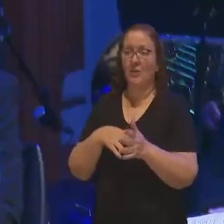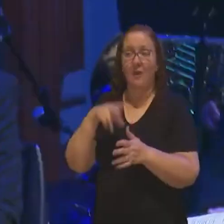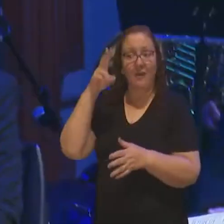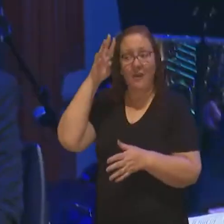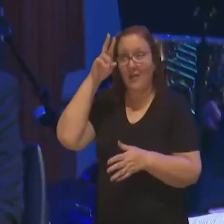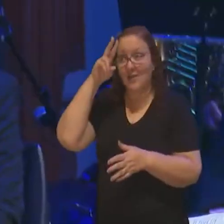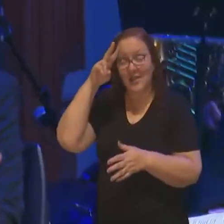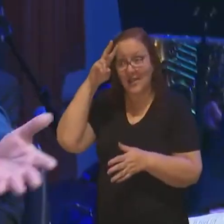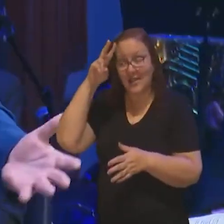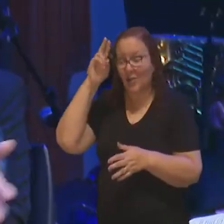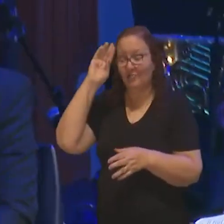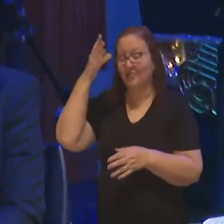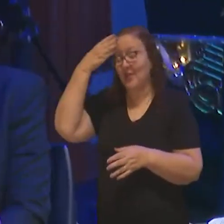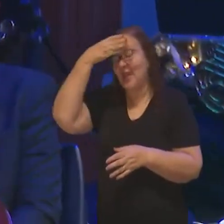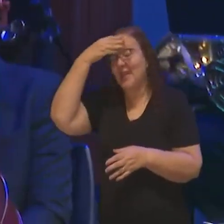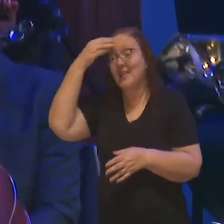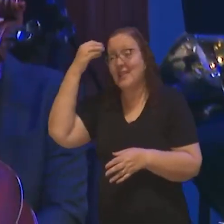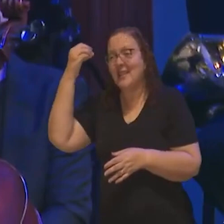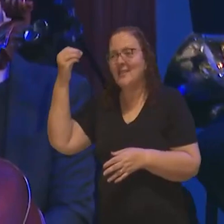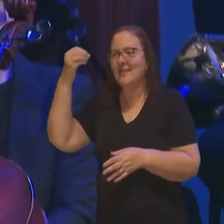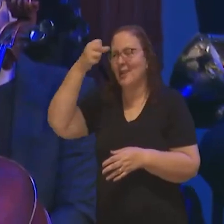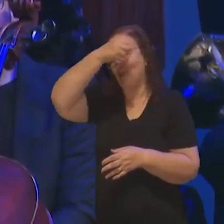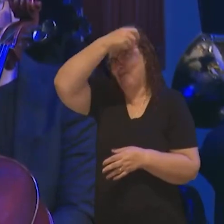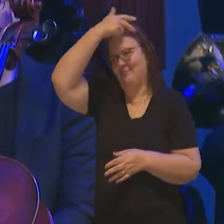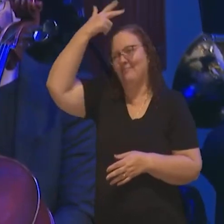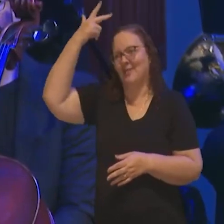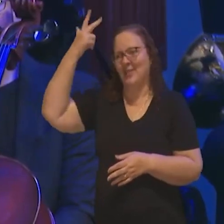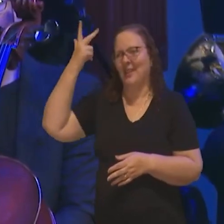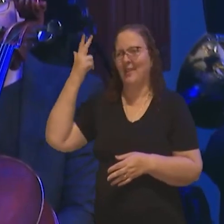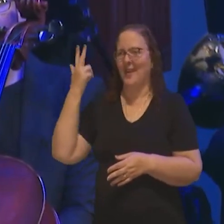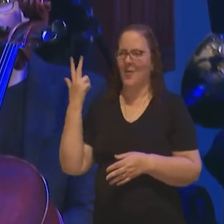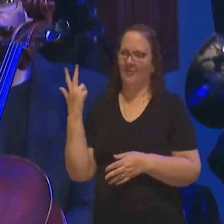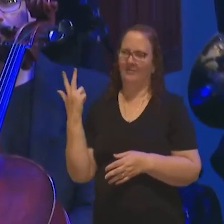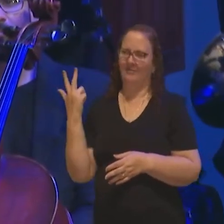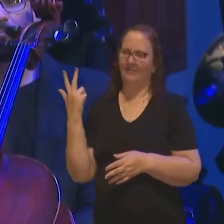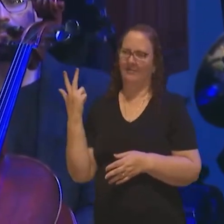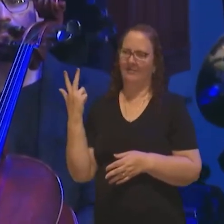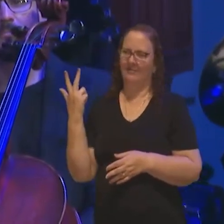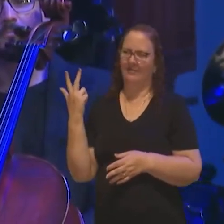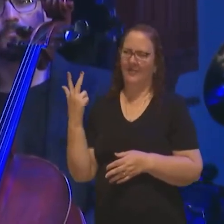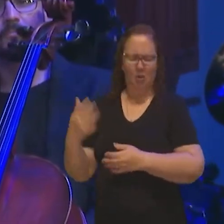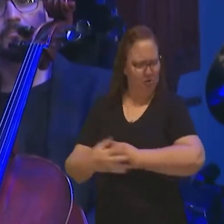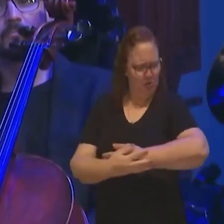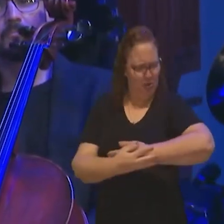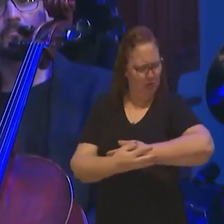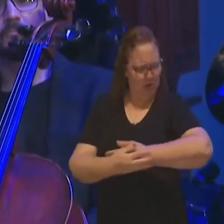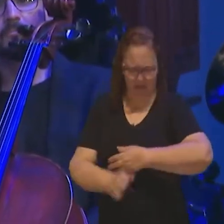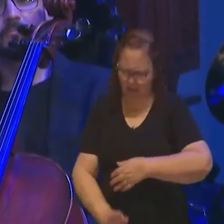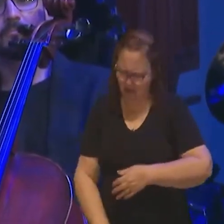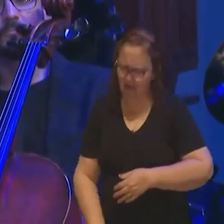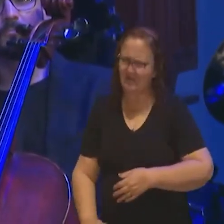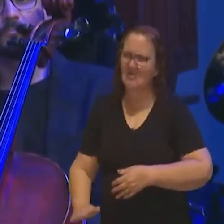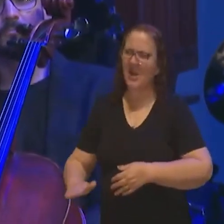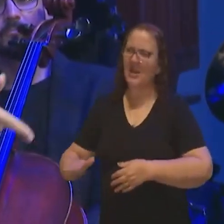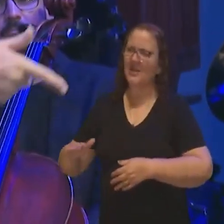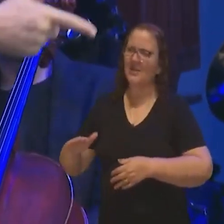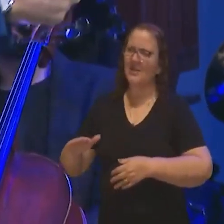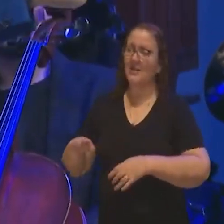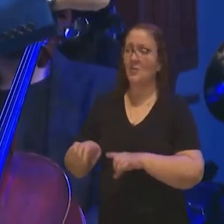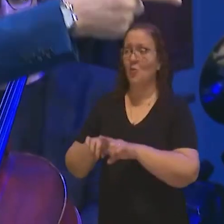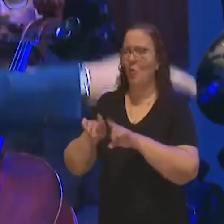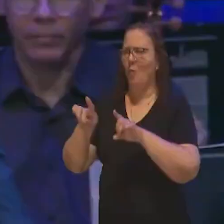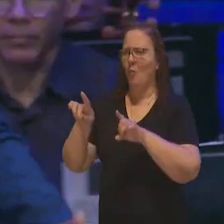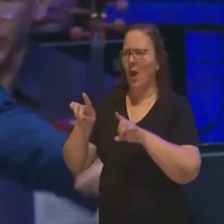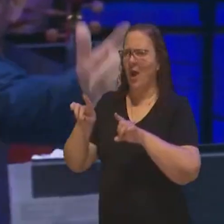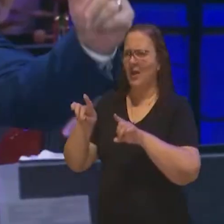Jesus, tão bonitinho na manjedoura, que cresceu e foi humilhado, foi desprezado. A